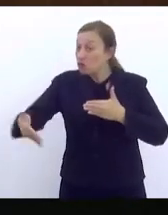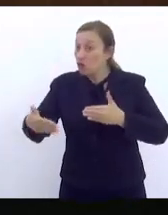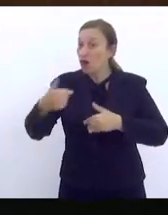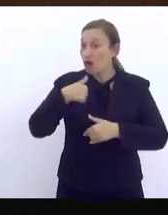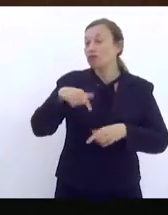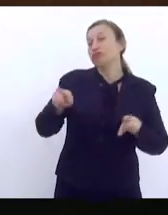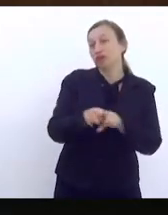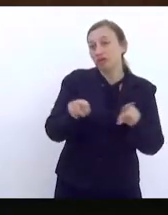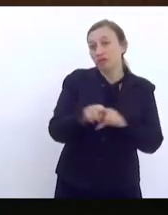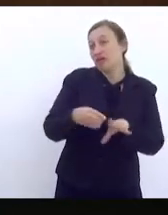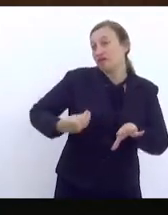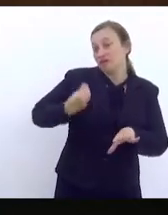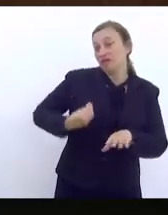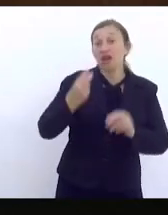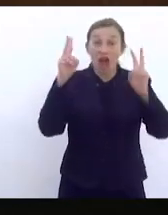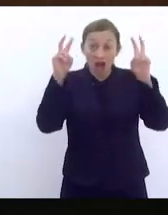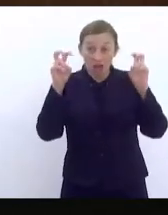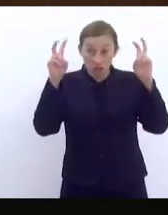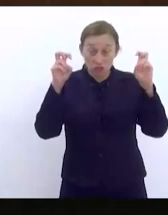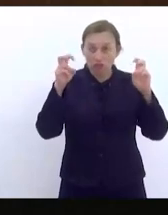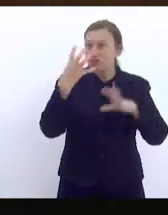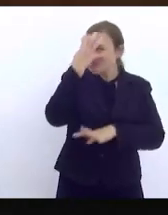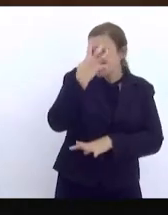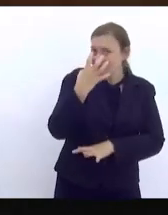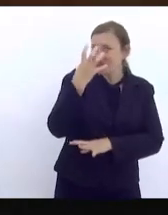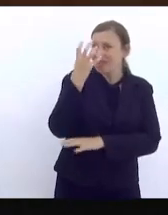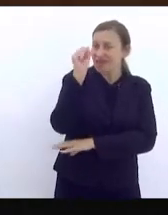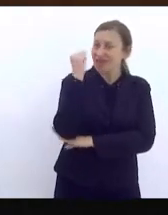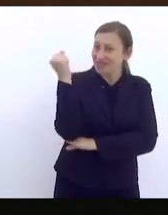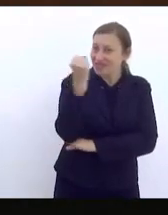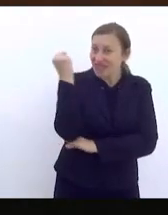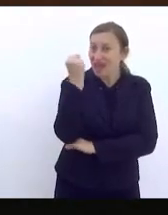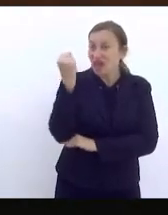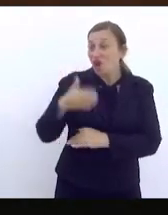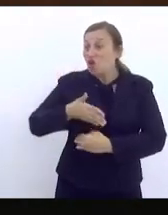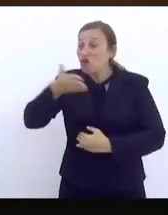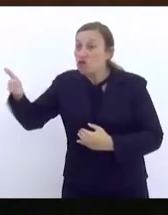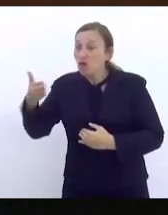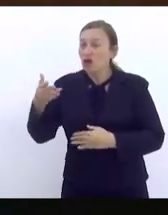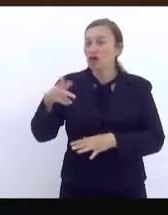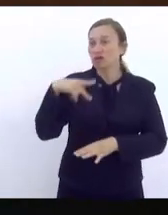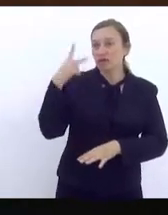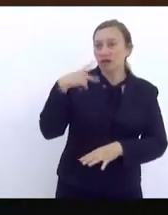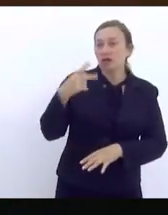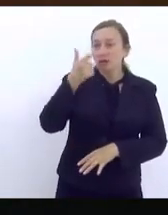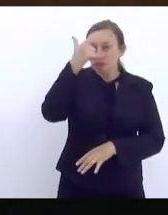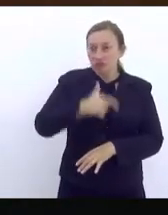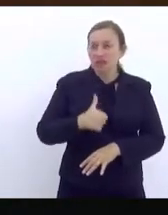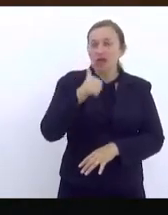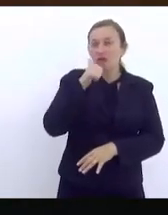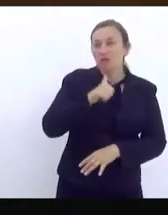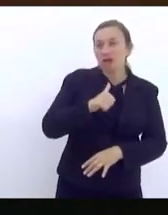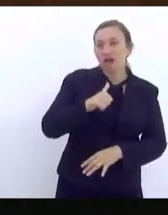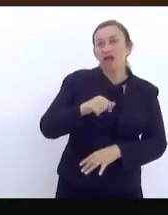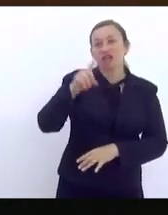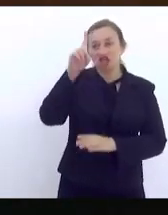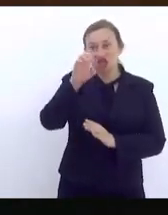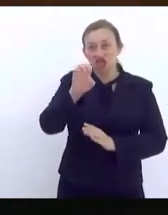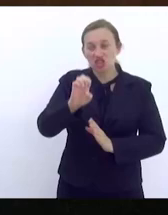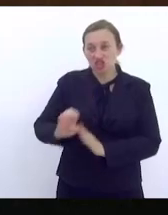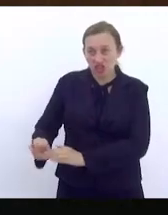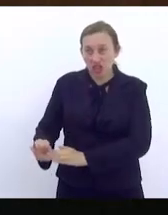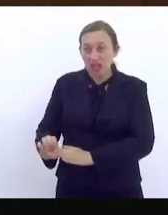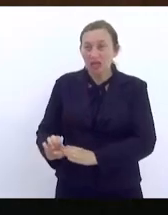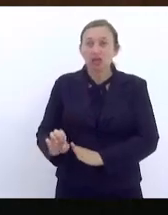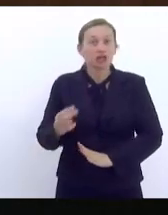também já vivi situações gravíssimas fora do Parlamento por ser uma parlamentar de esquerda então a gente não